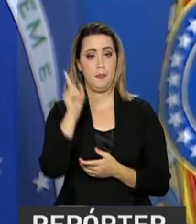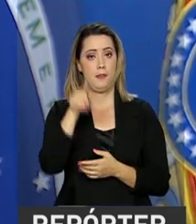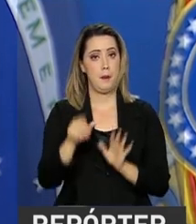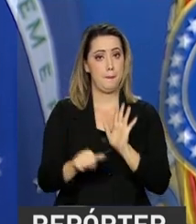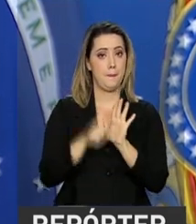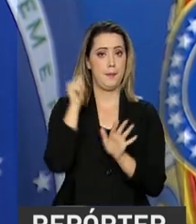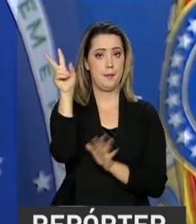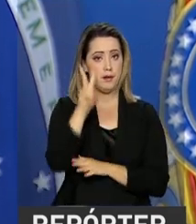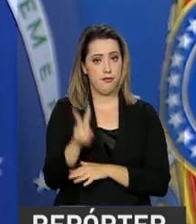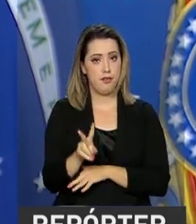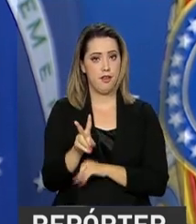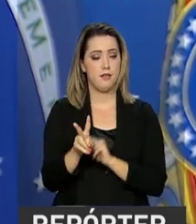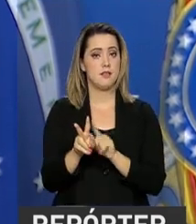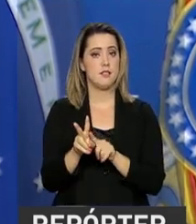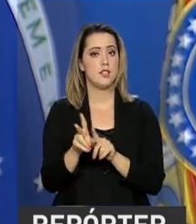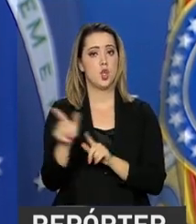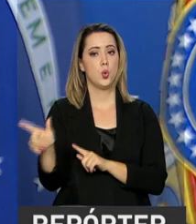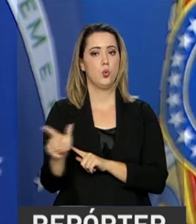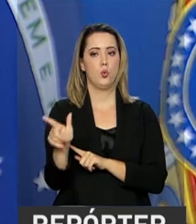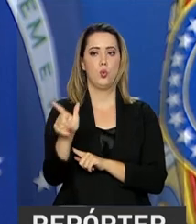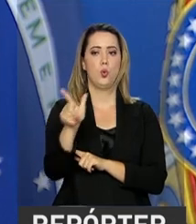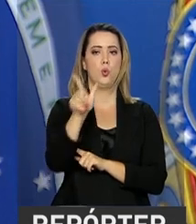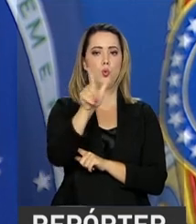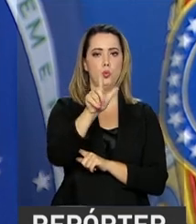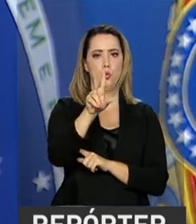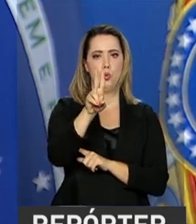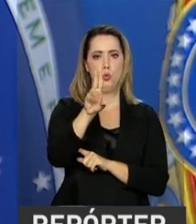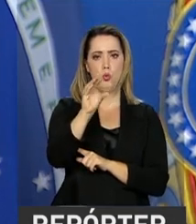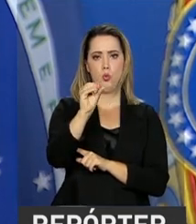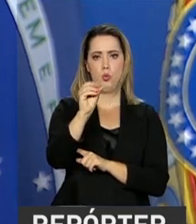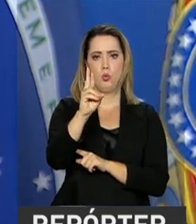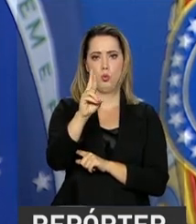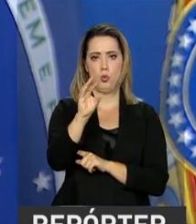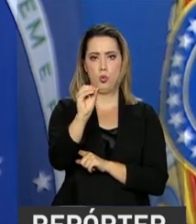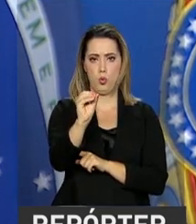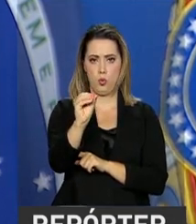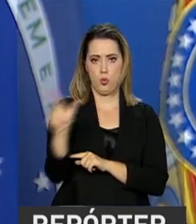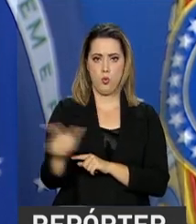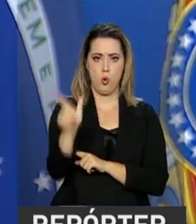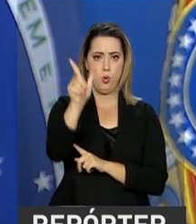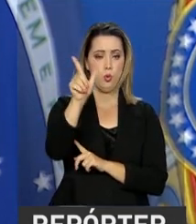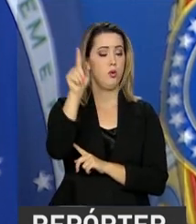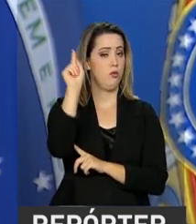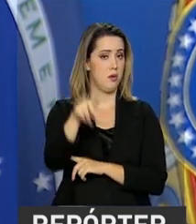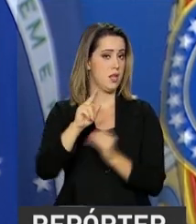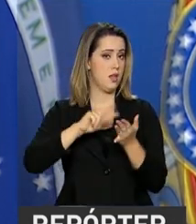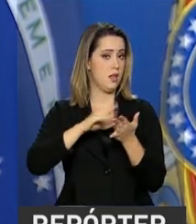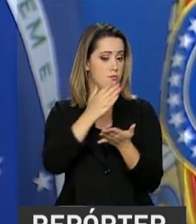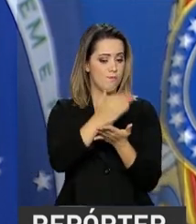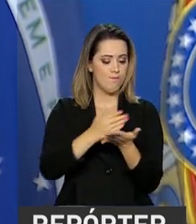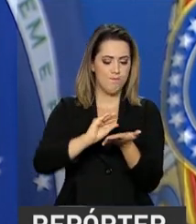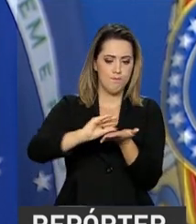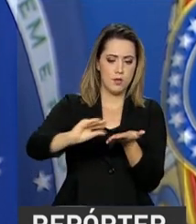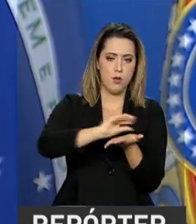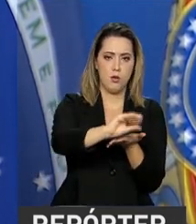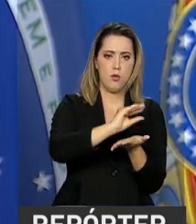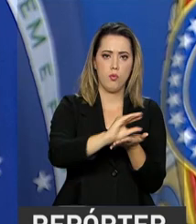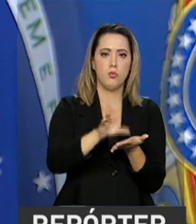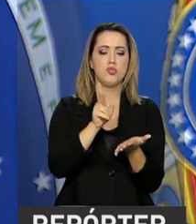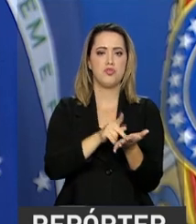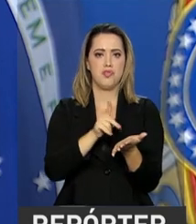primeira vez que os lucros do lucros do Fundo de Garantia são Divididos com os verdadeiros donos do